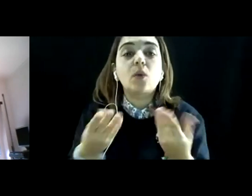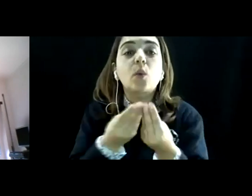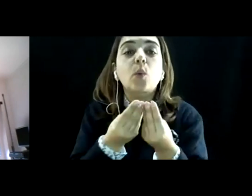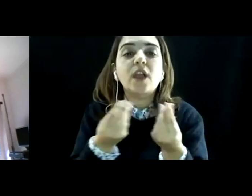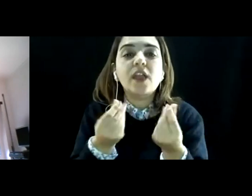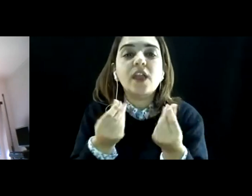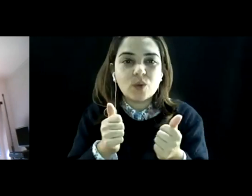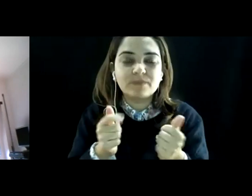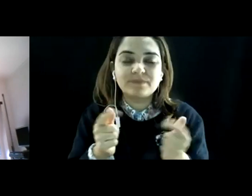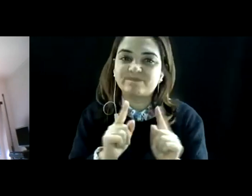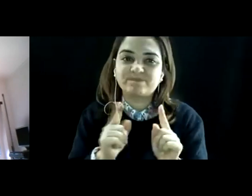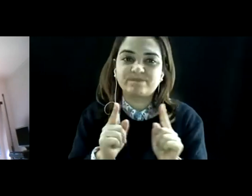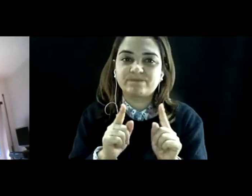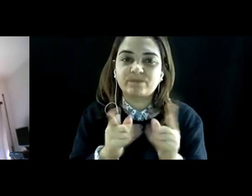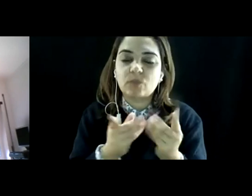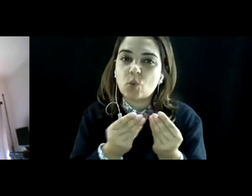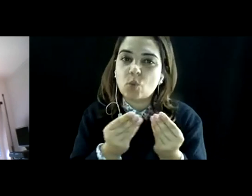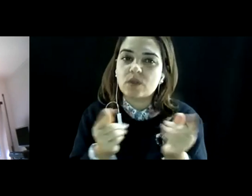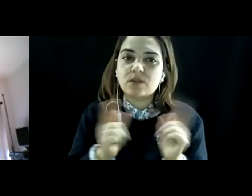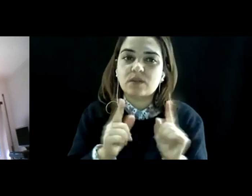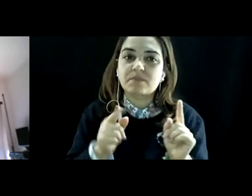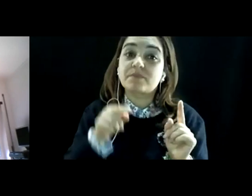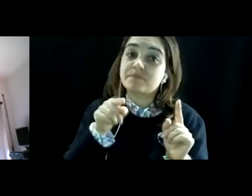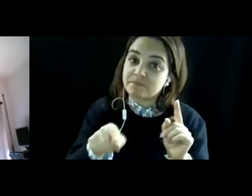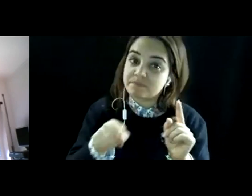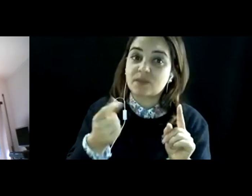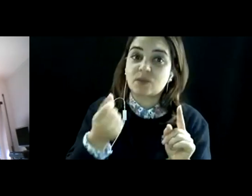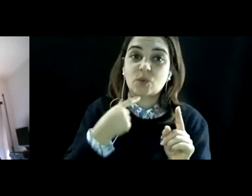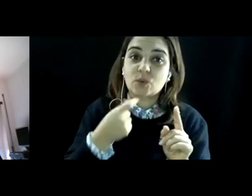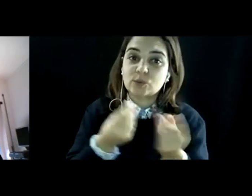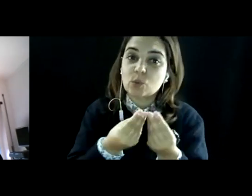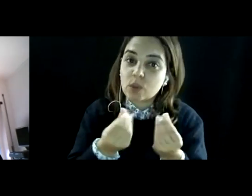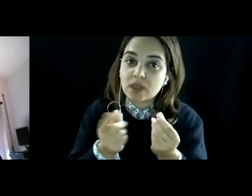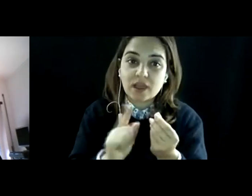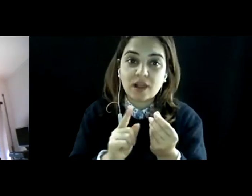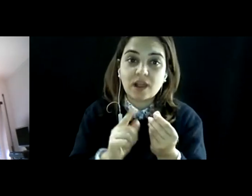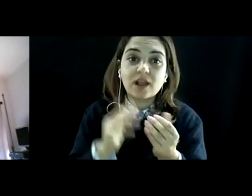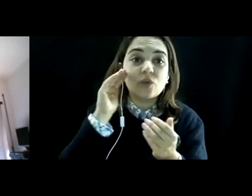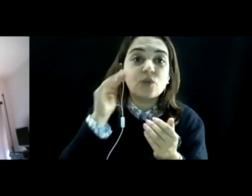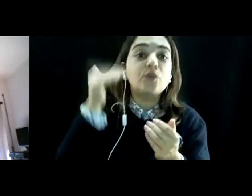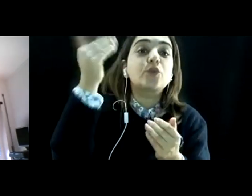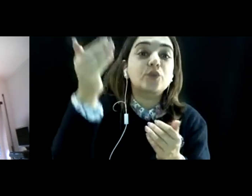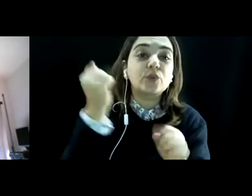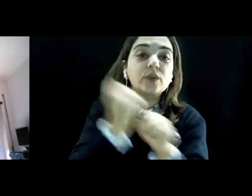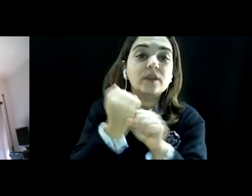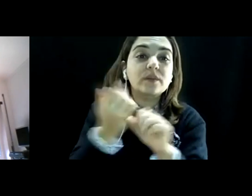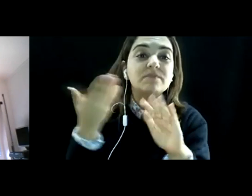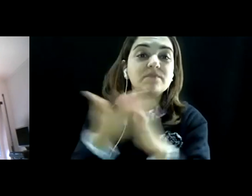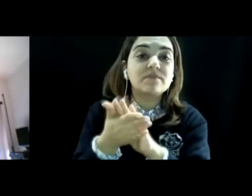formação também não é de qualidade. Não sendo uma formação de qualidade, o mercado dificilmente consegue